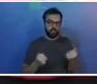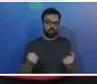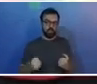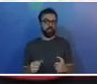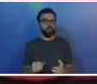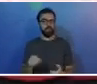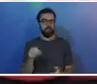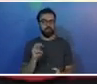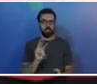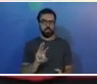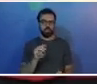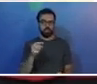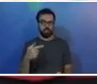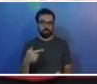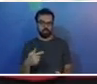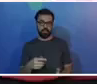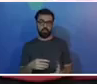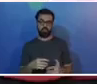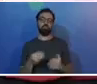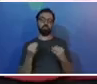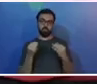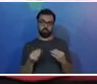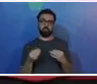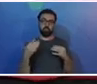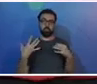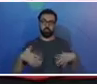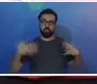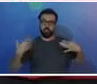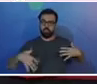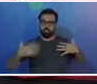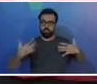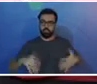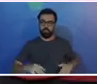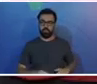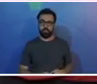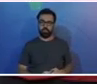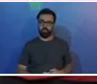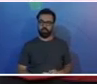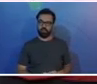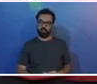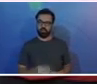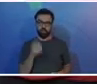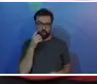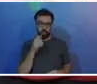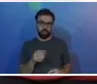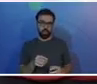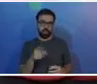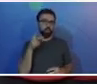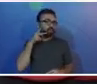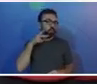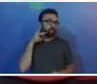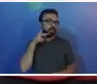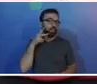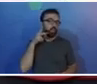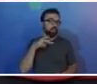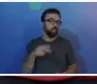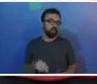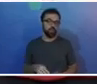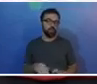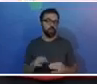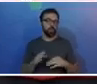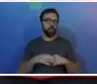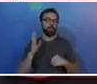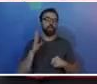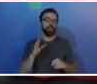alto, né, um imposto, um valor, uma parte grande dos 35. Mas olha o vinho, mais ainda, por que